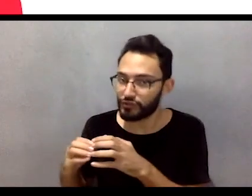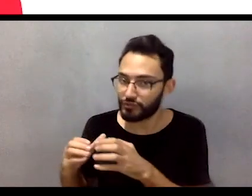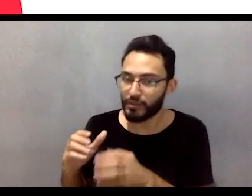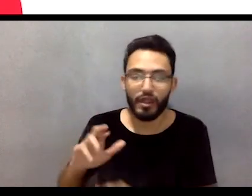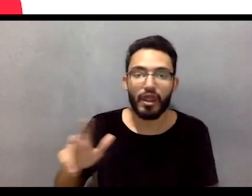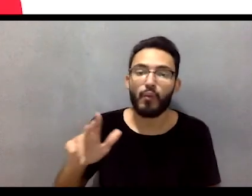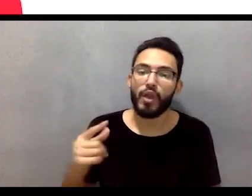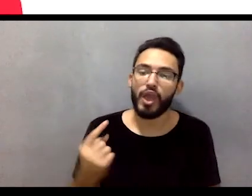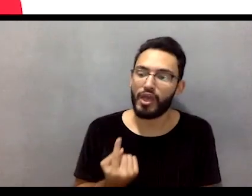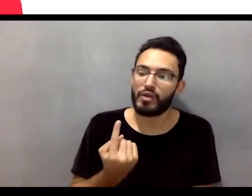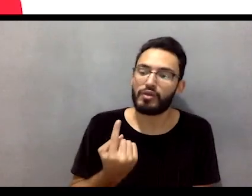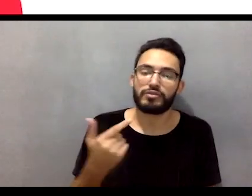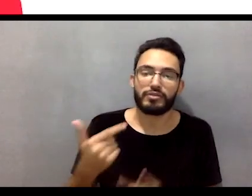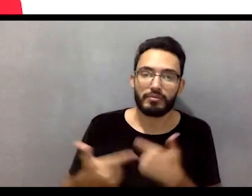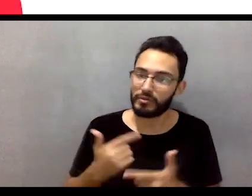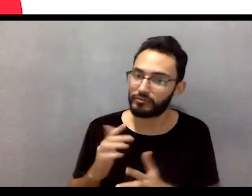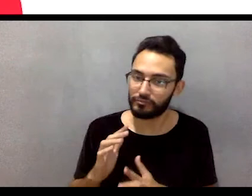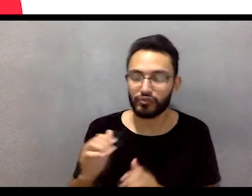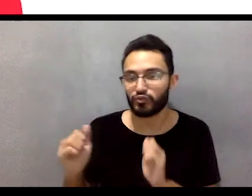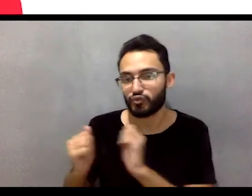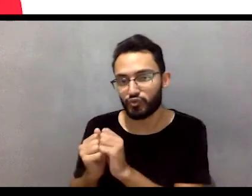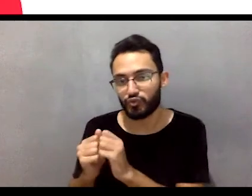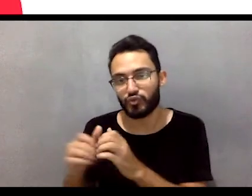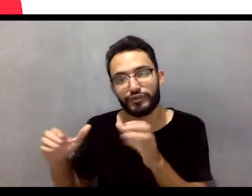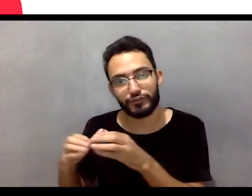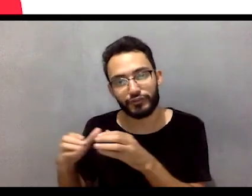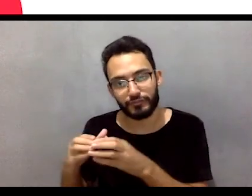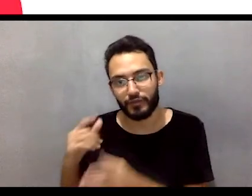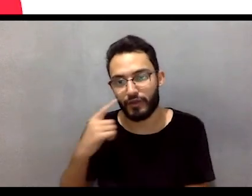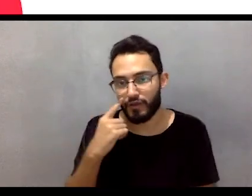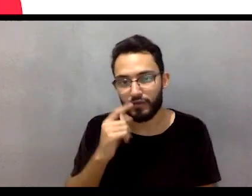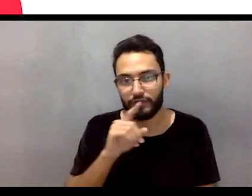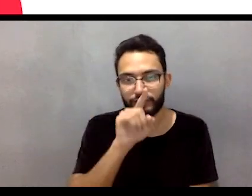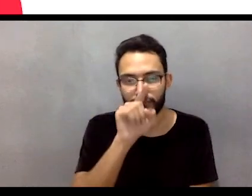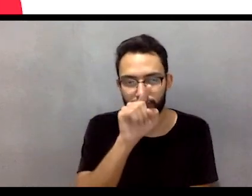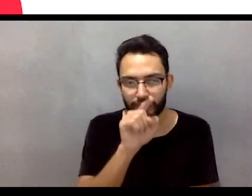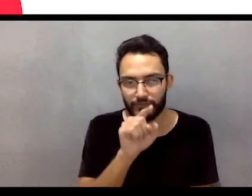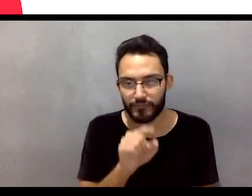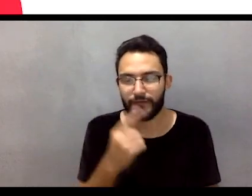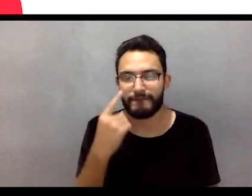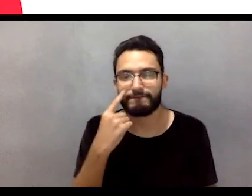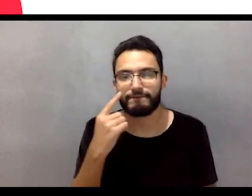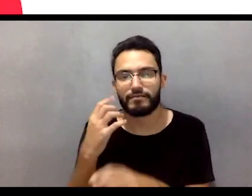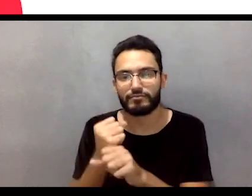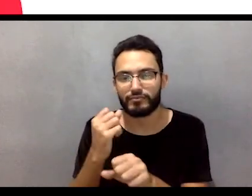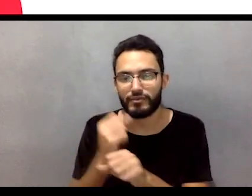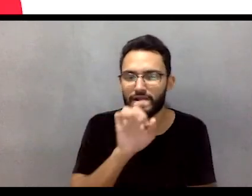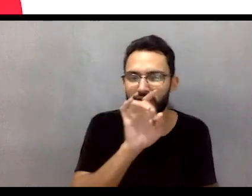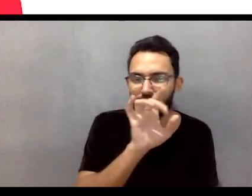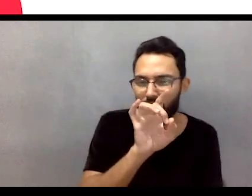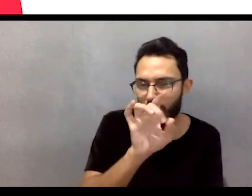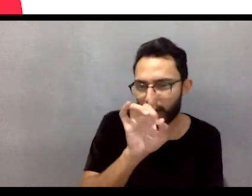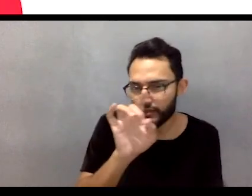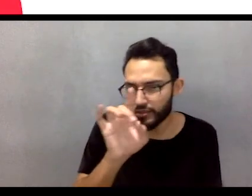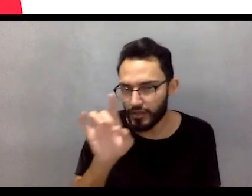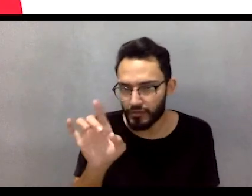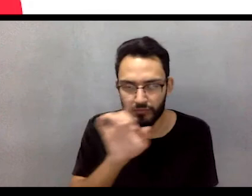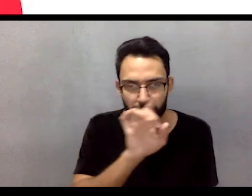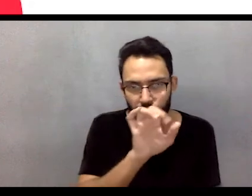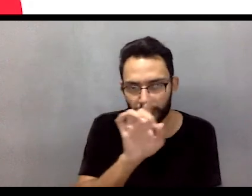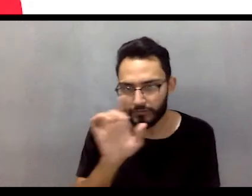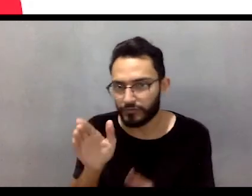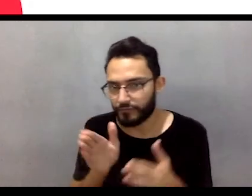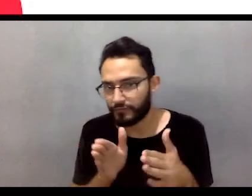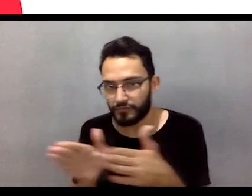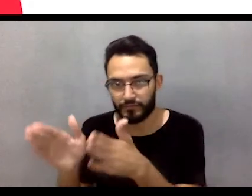é um trabalho único. Então a gente começa passando item a item, pesando cada um desses